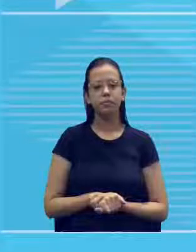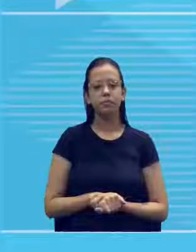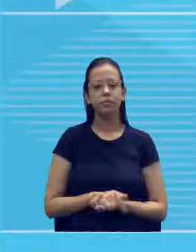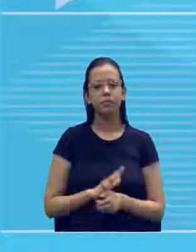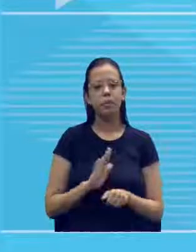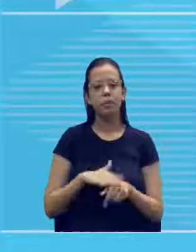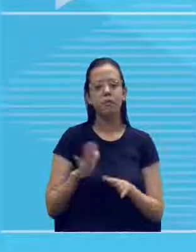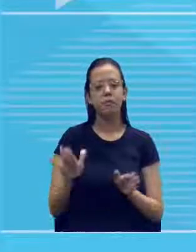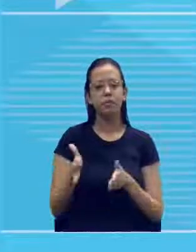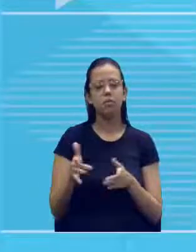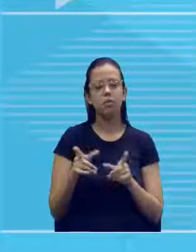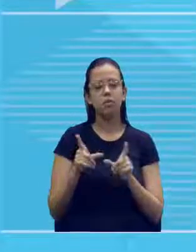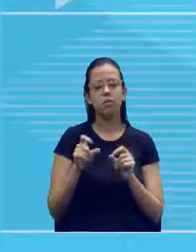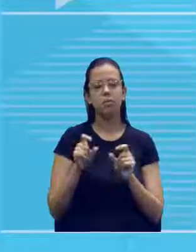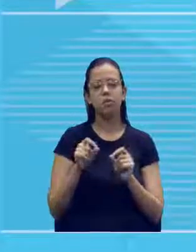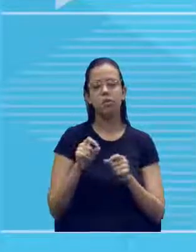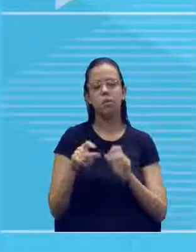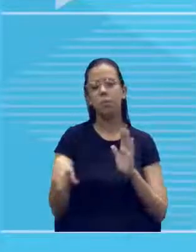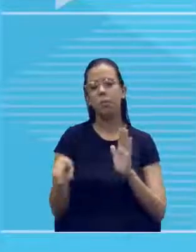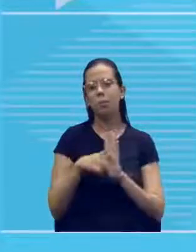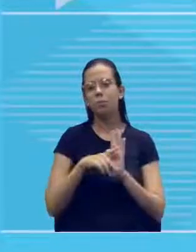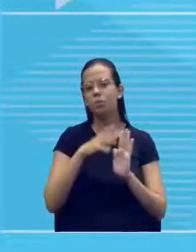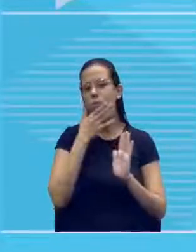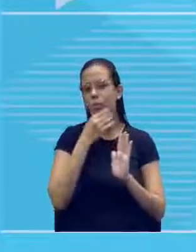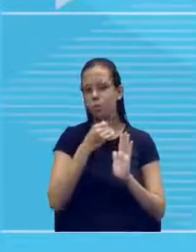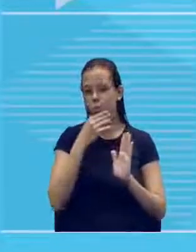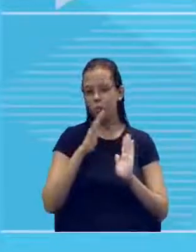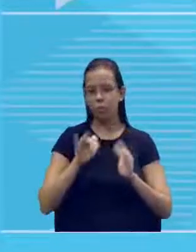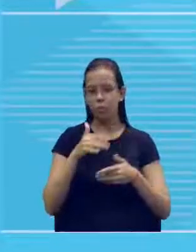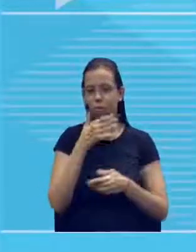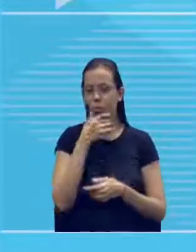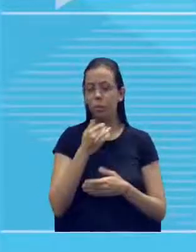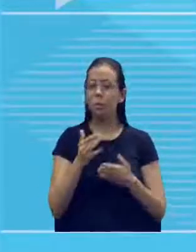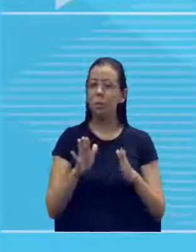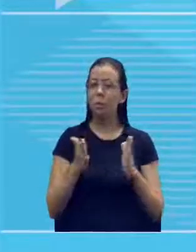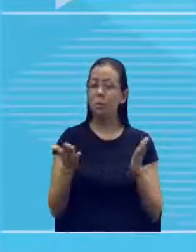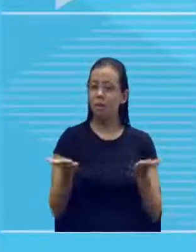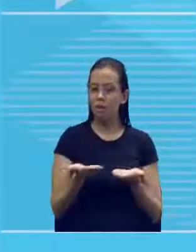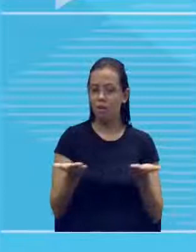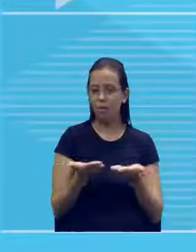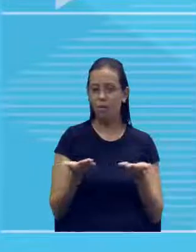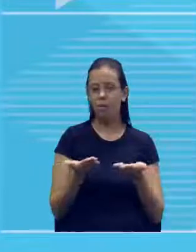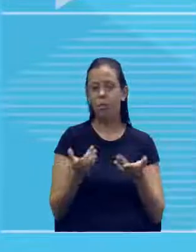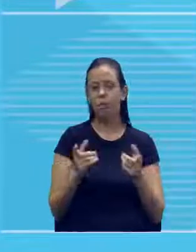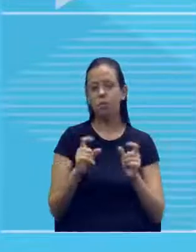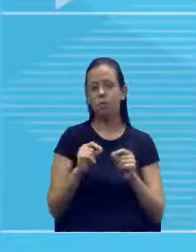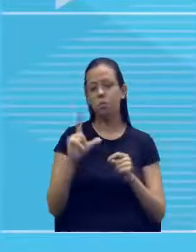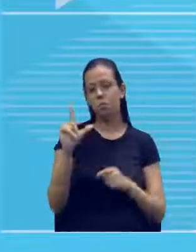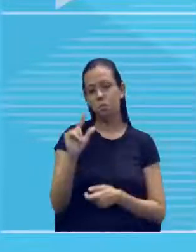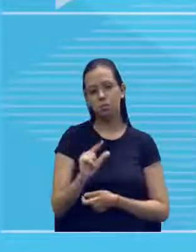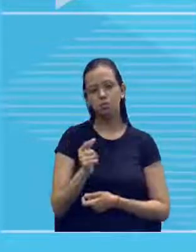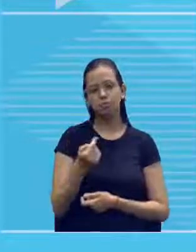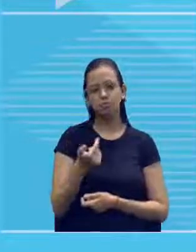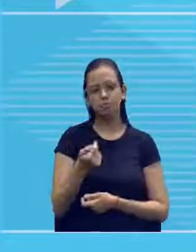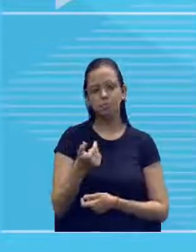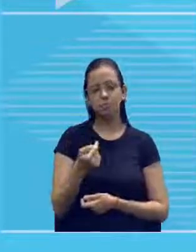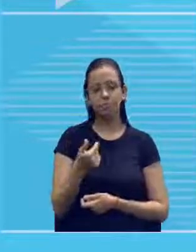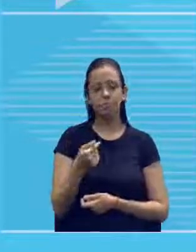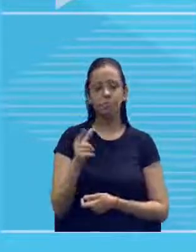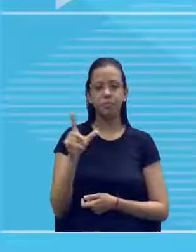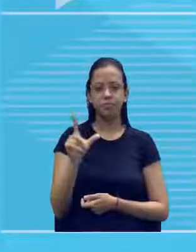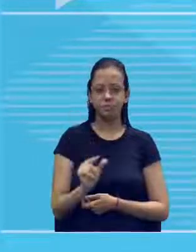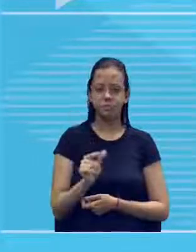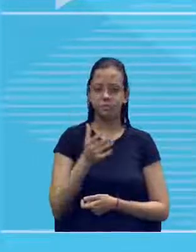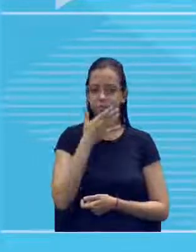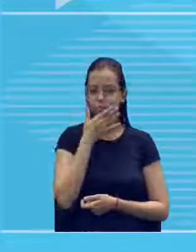promovida pelos homens. E hoje, raramente, né? Hoje bem menos, em bem menos quantidade,